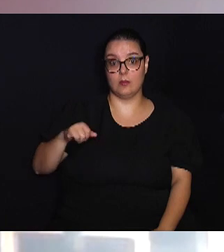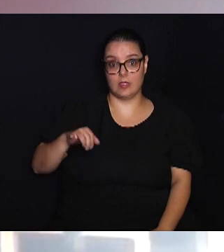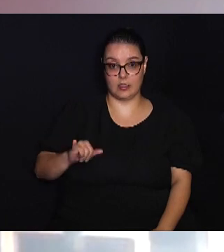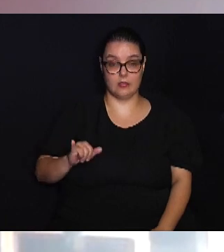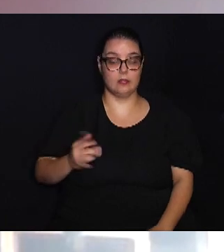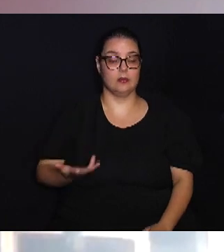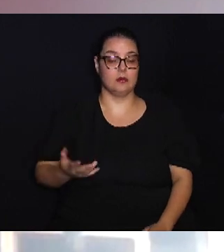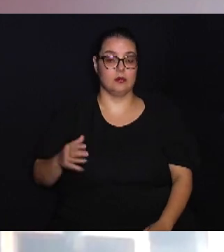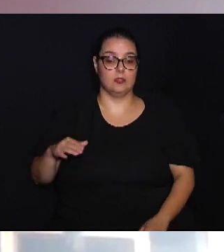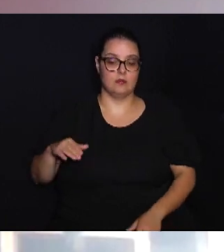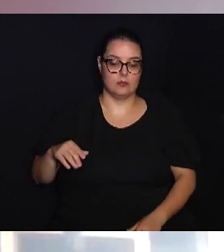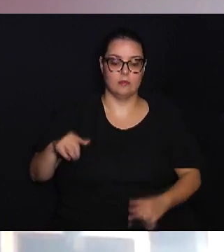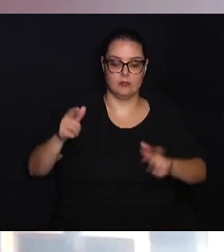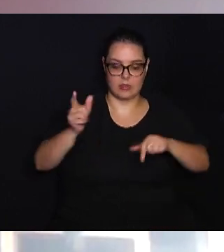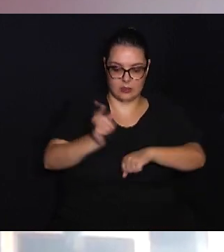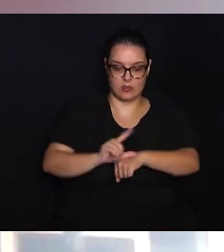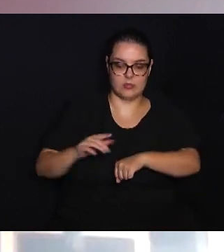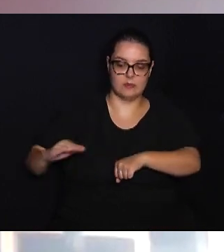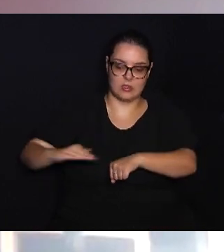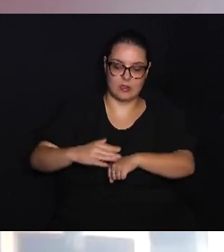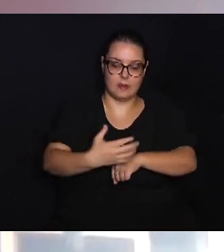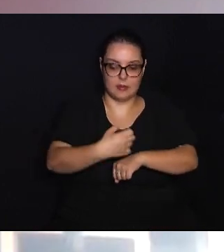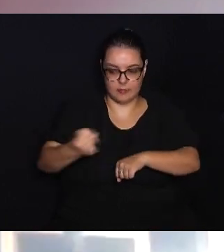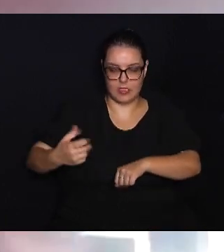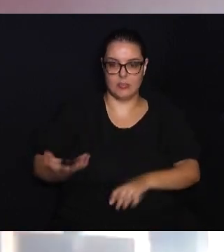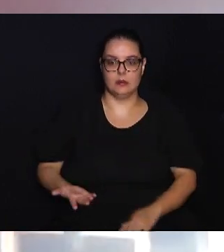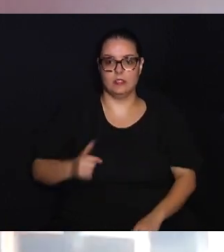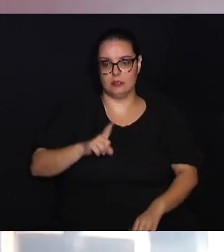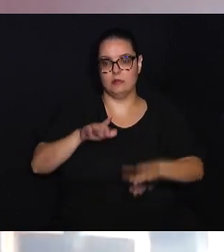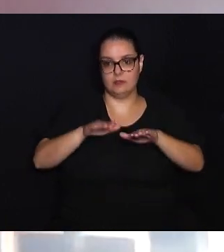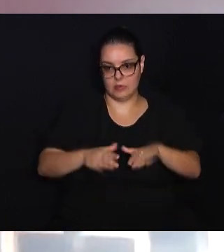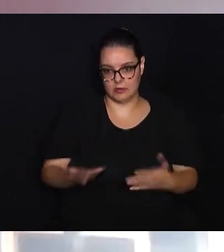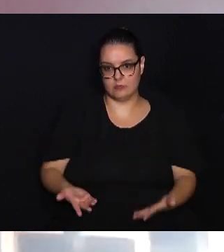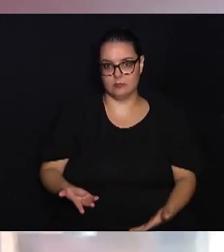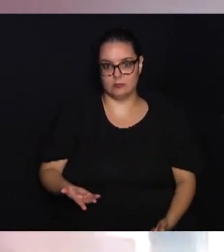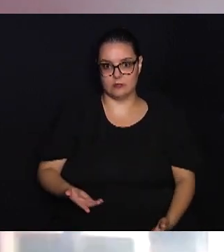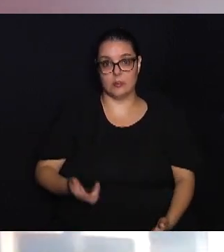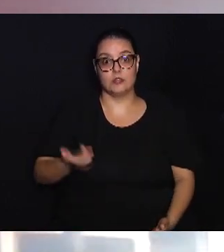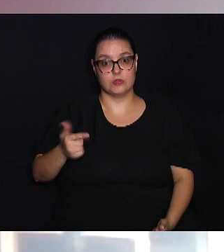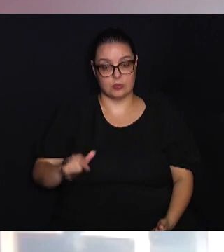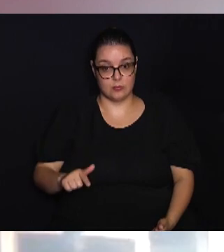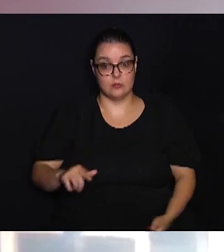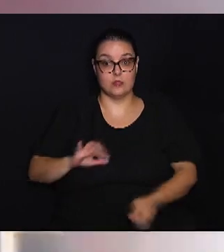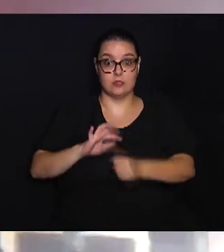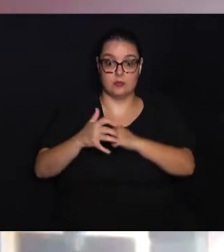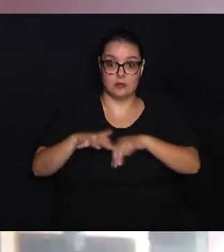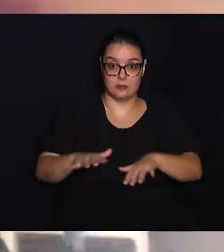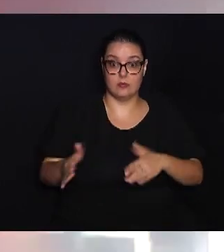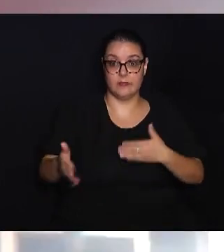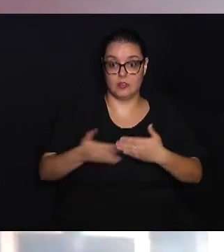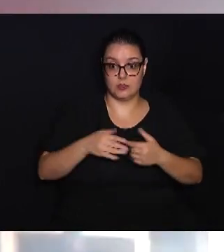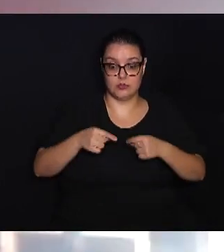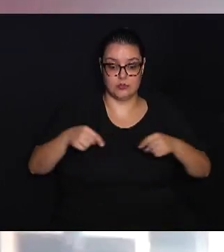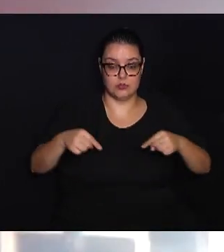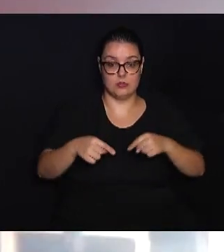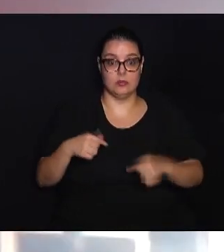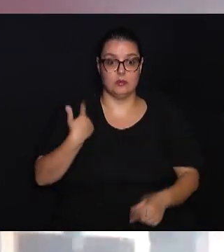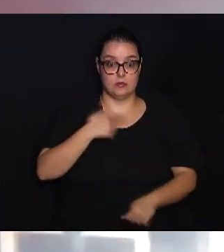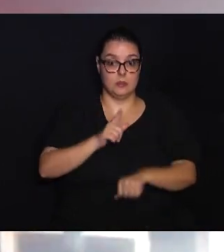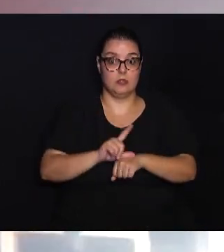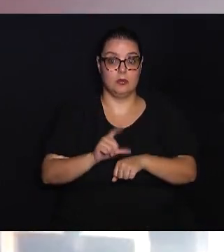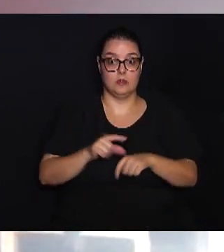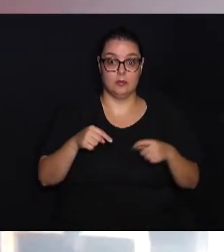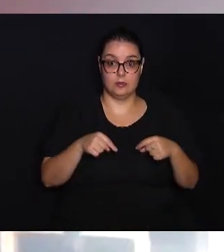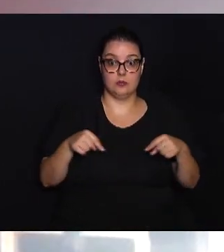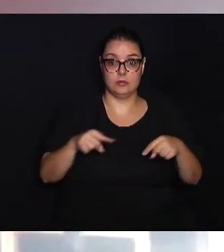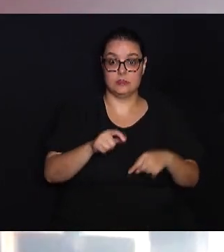retirada então isso Esses são canais e dividem para que realmente de novo na pandemia nós fechamos os salões eu